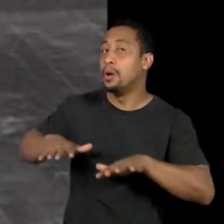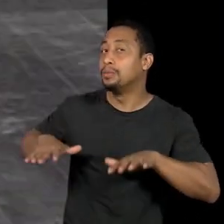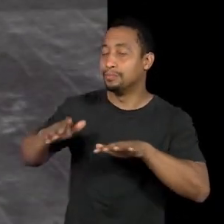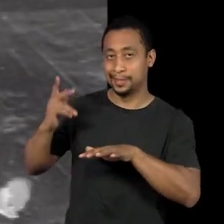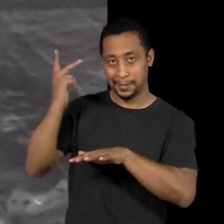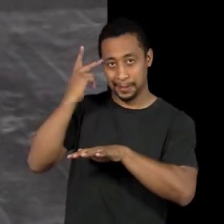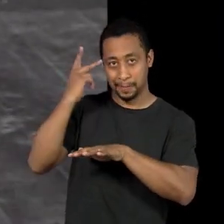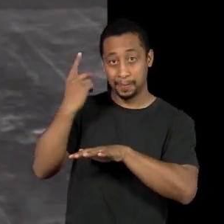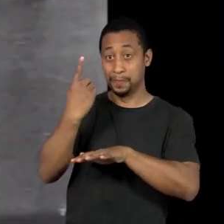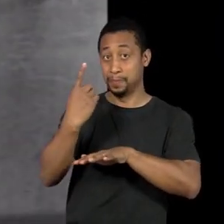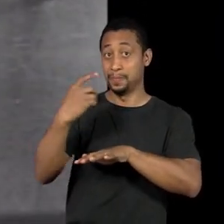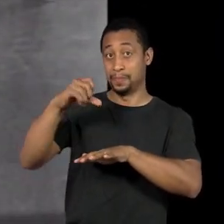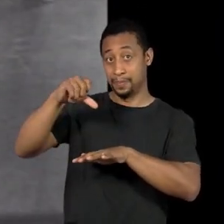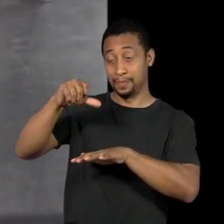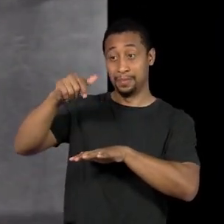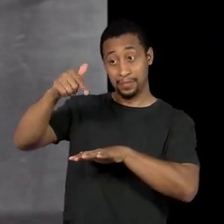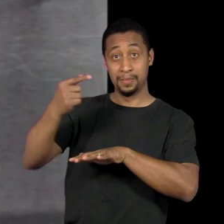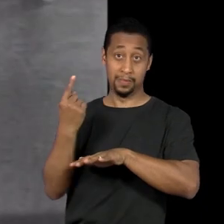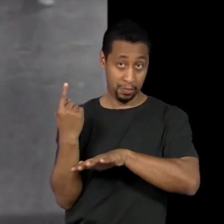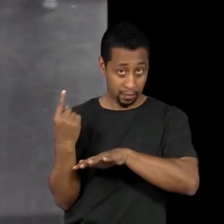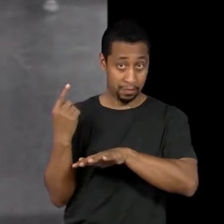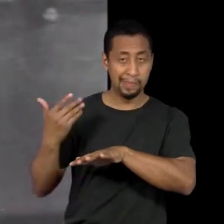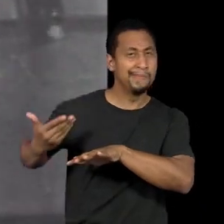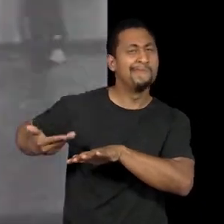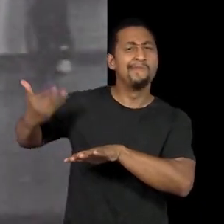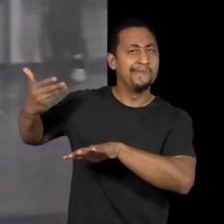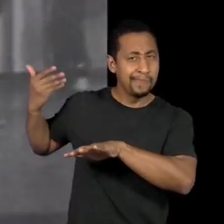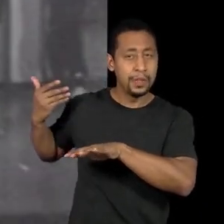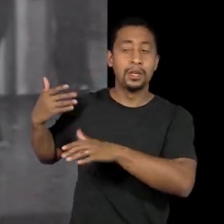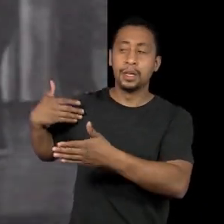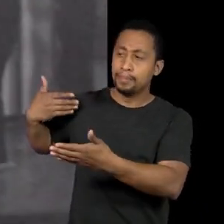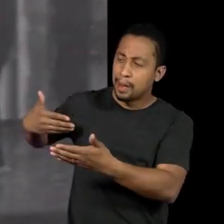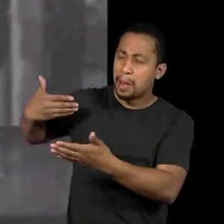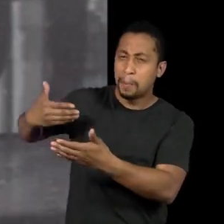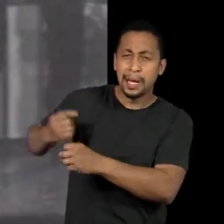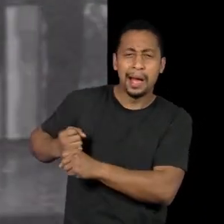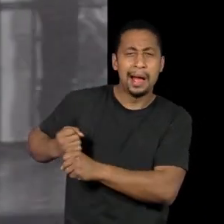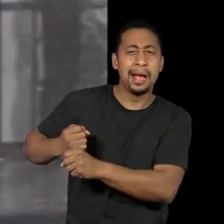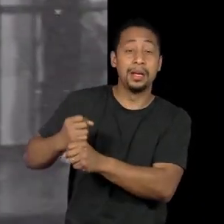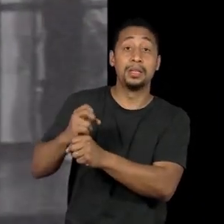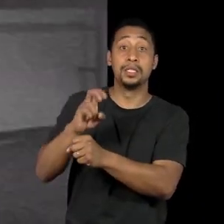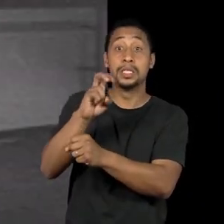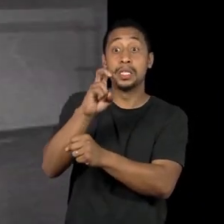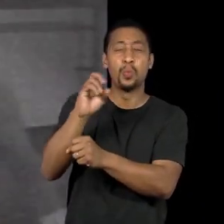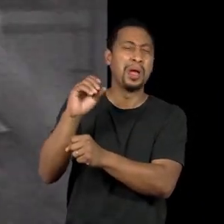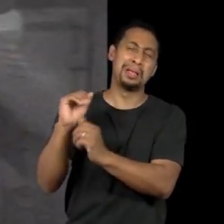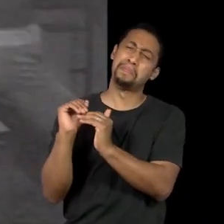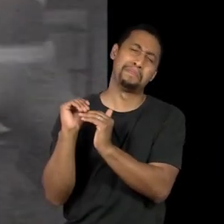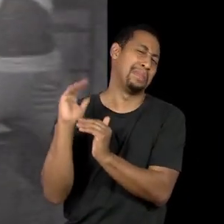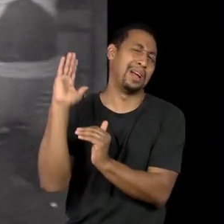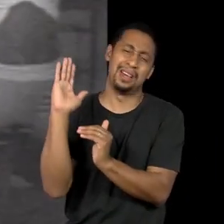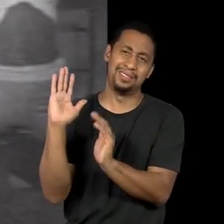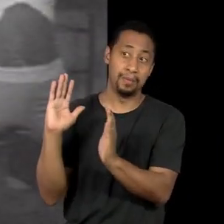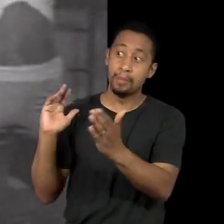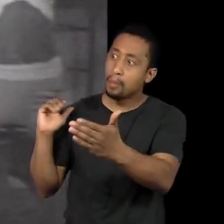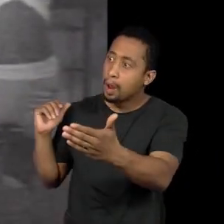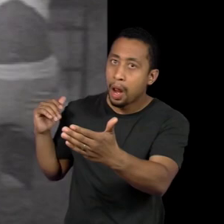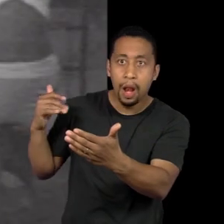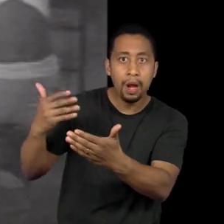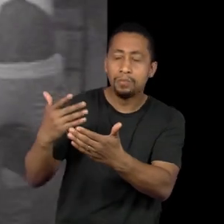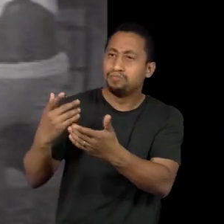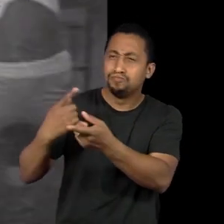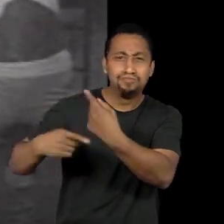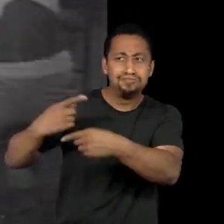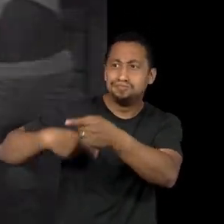Paulo em 1971 e, nesses mais de 50 anos de existência, construiu uma trajetória de